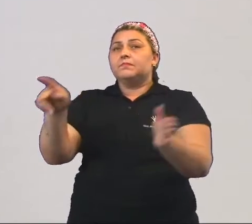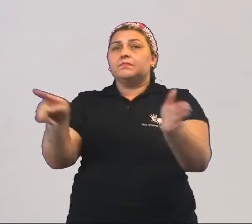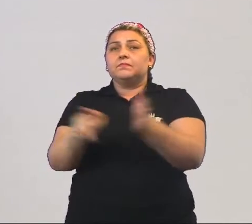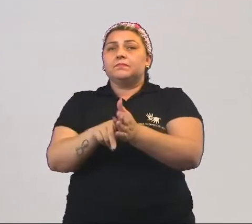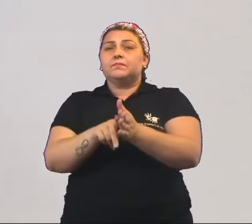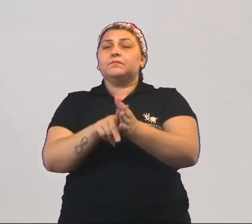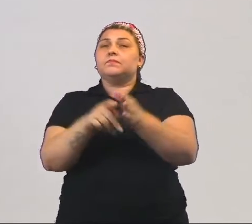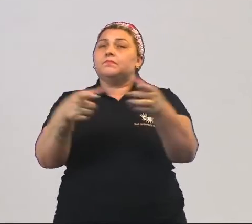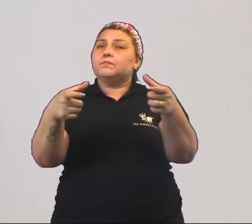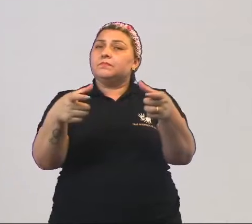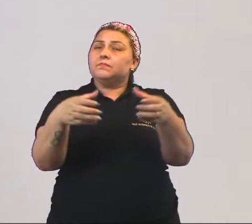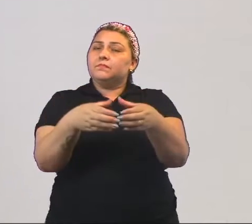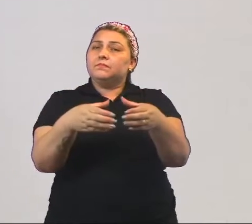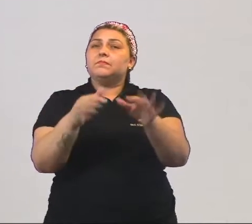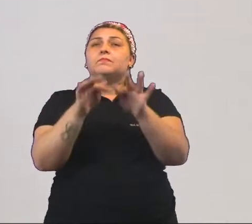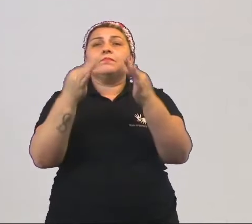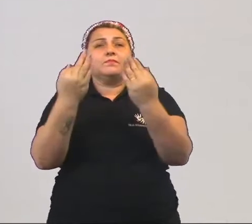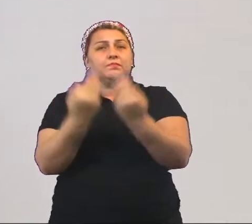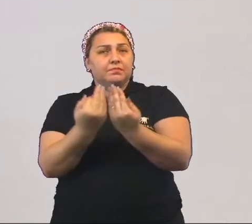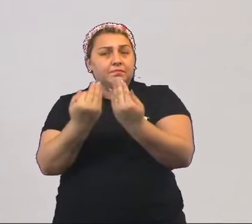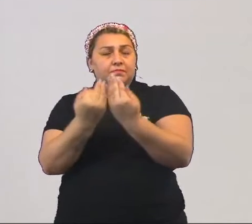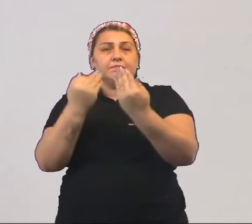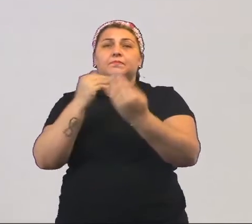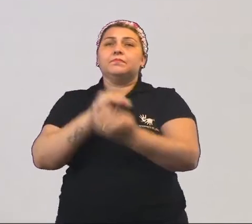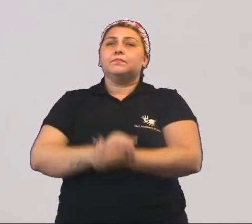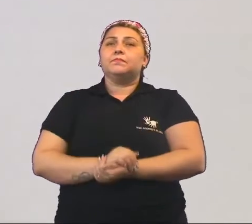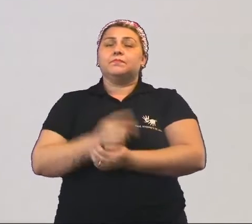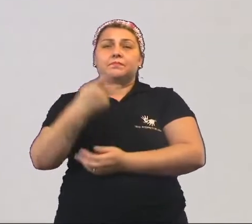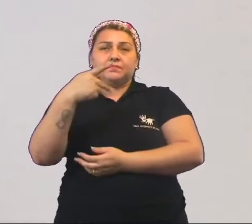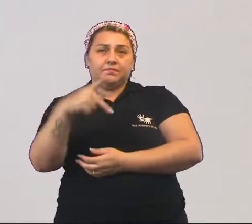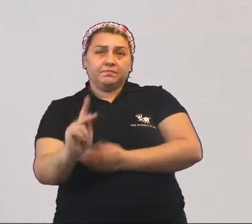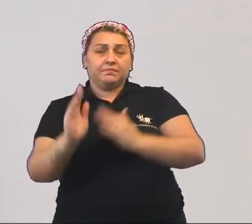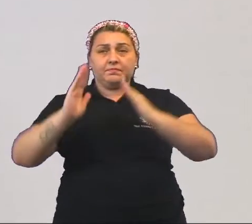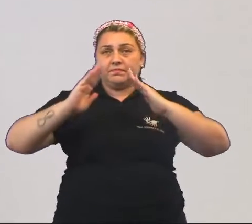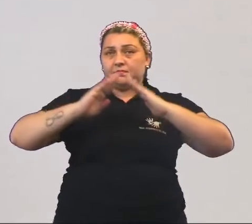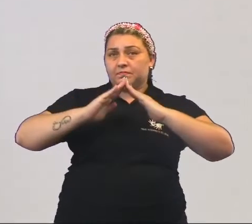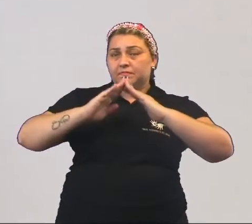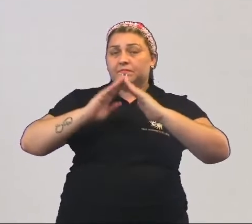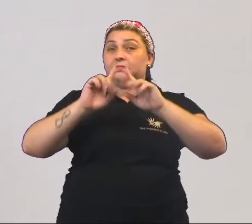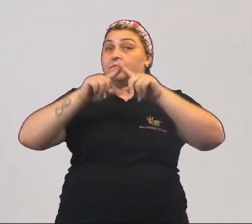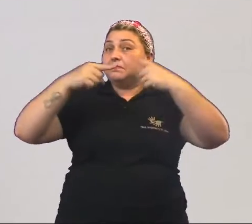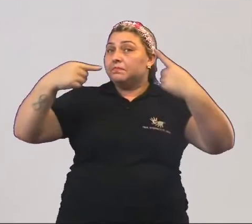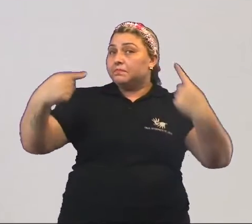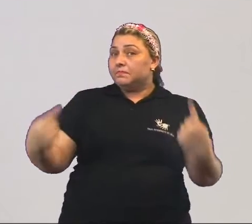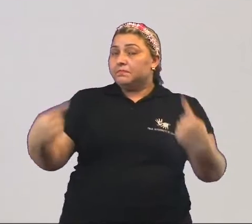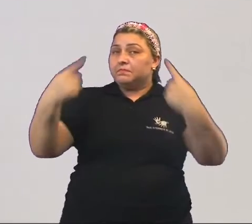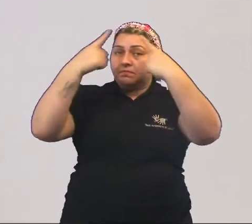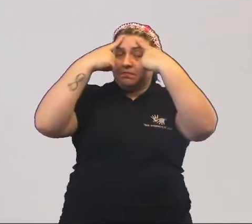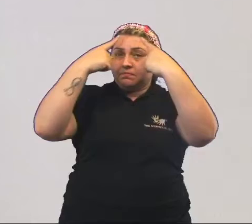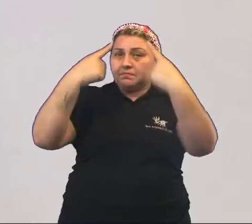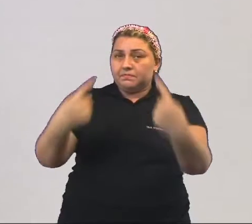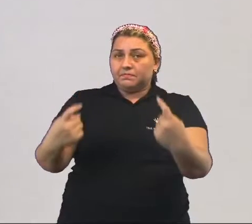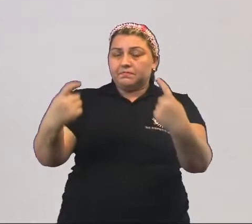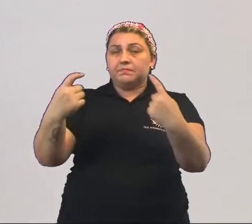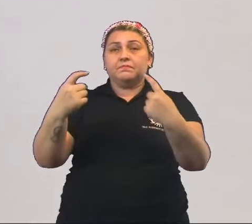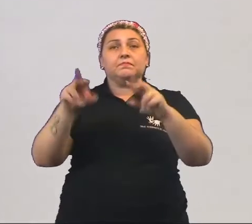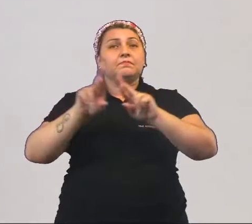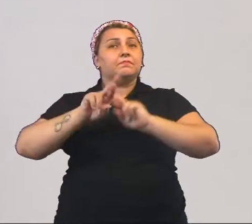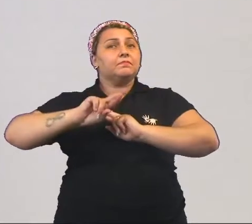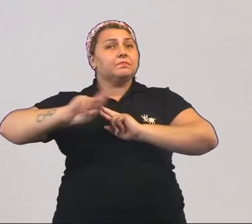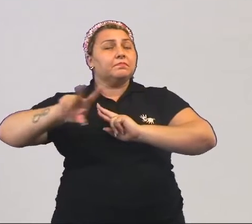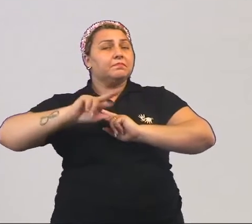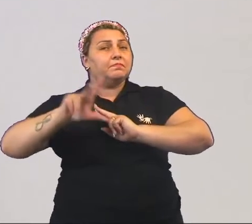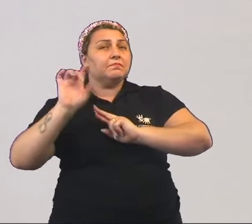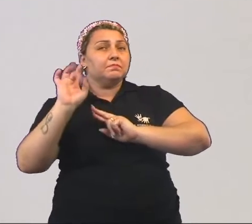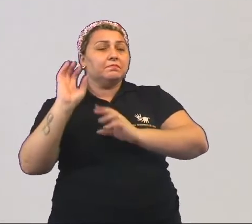da família, é o seu ambiente doméstico, ou seja, é a sua casa. Mas essa violência doméstica, ela não se